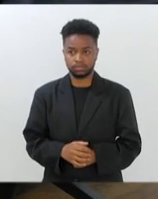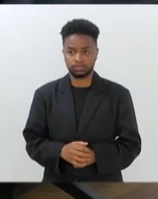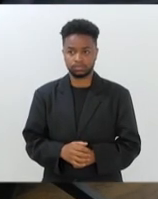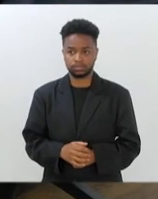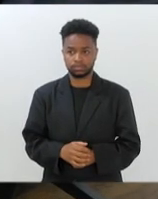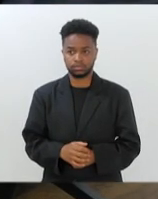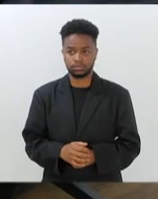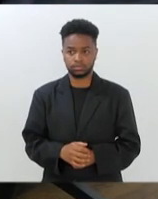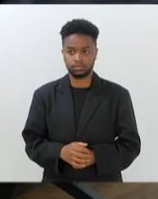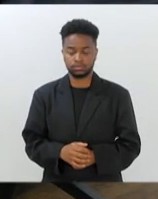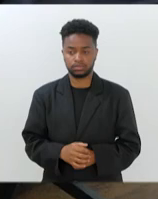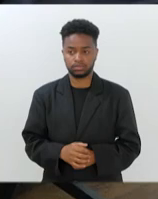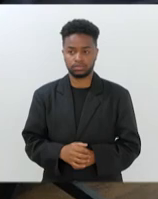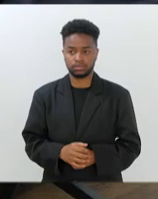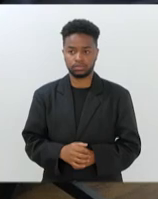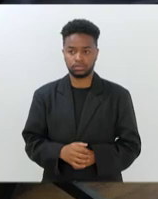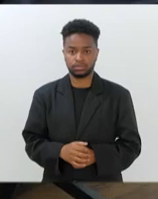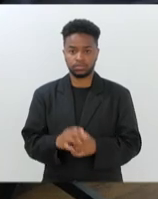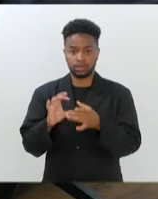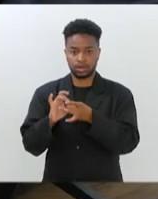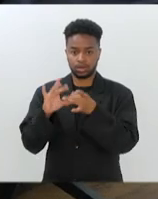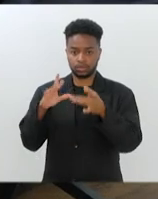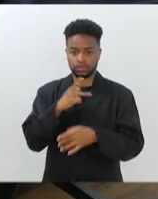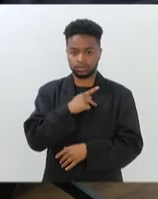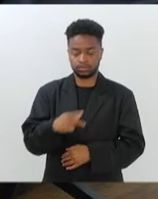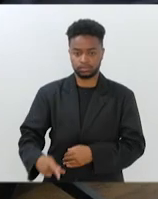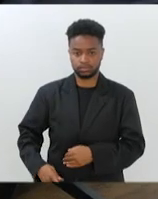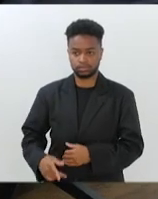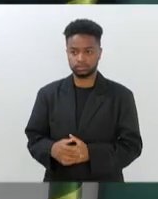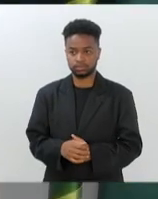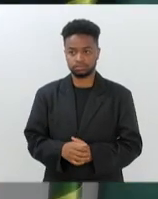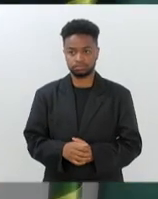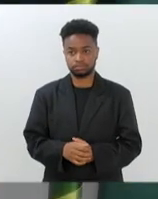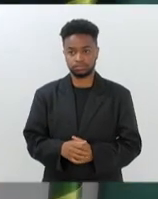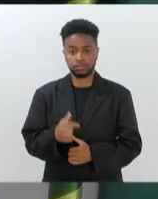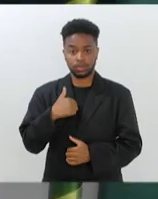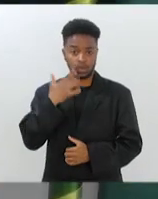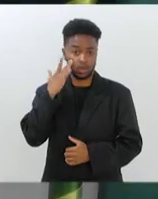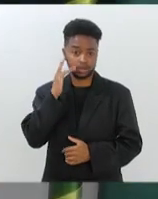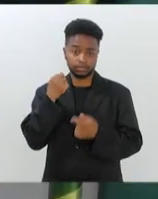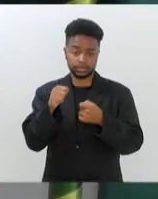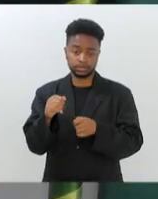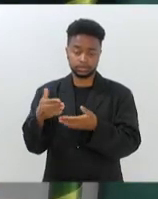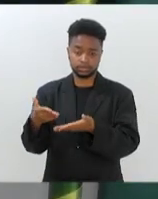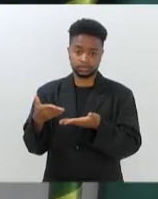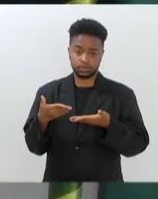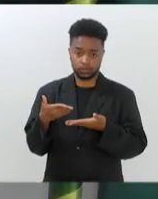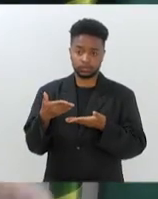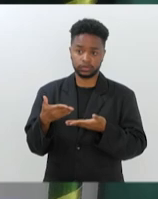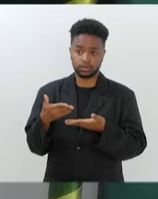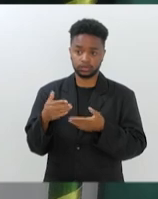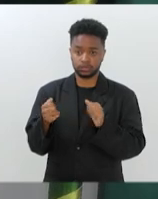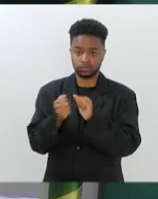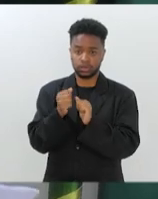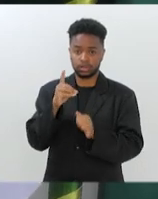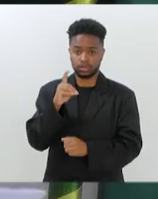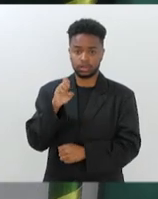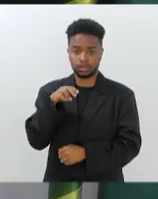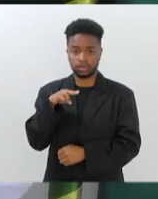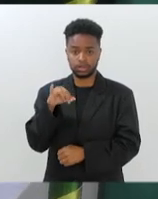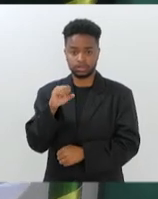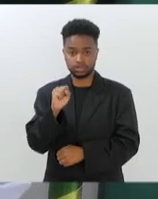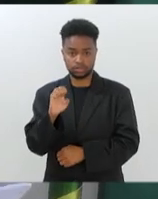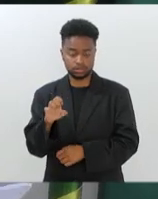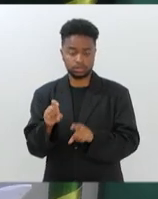tá aqui autorizado pelo presidente que eu acho que tem que ser convocado aqui PR próxima sessão junto com ais pra gente poder